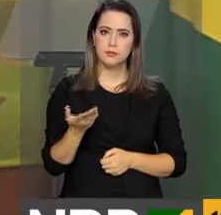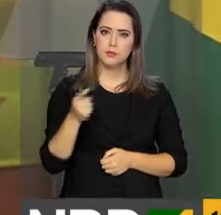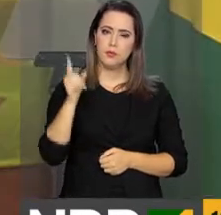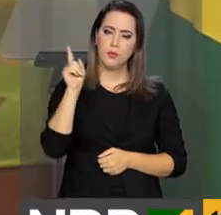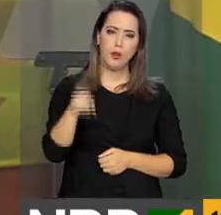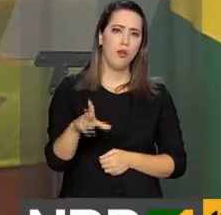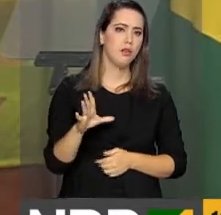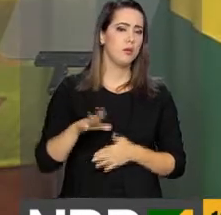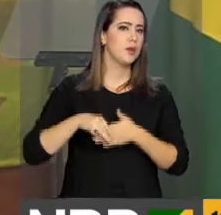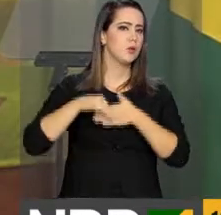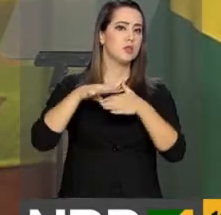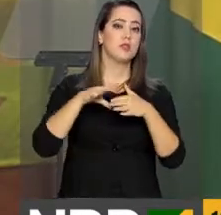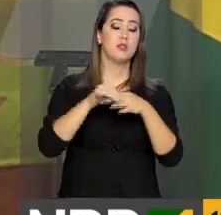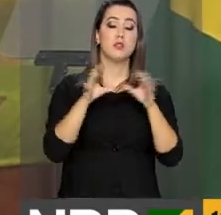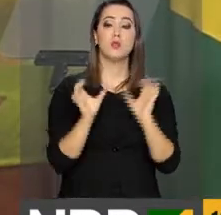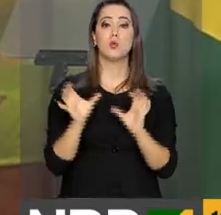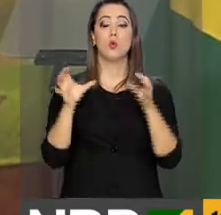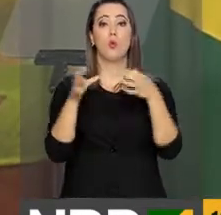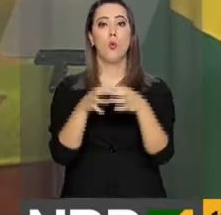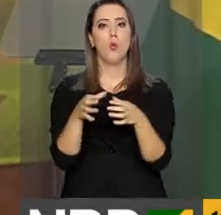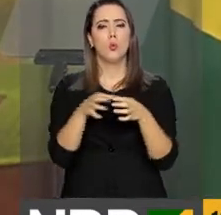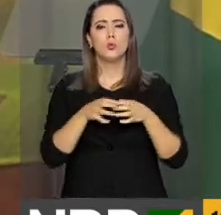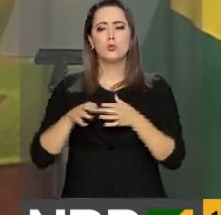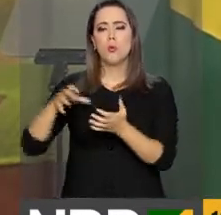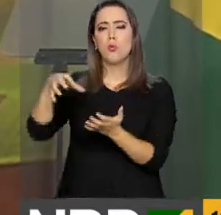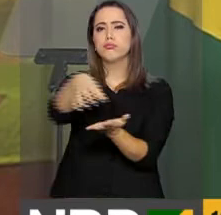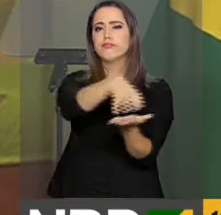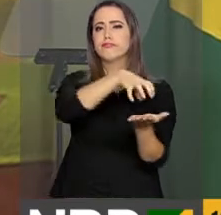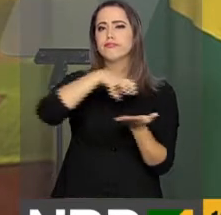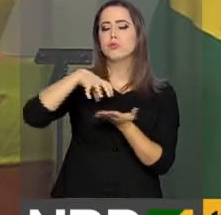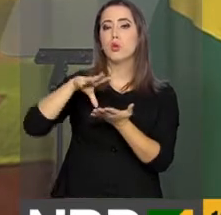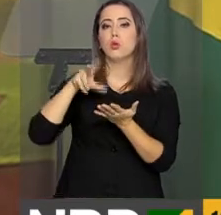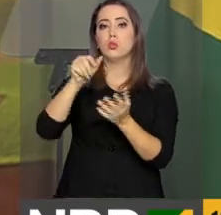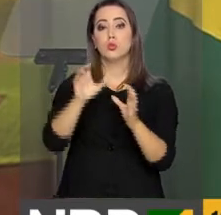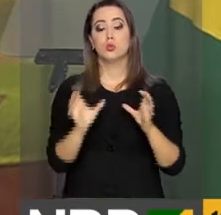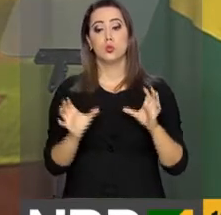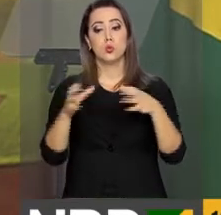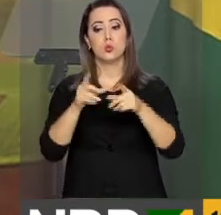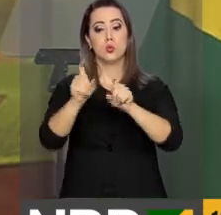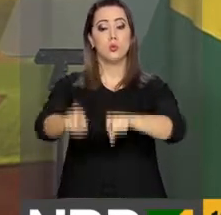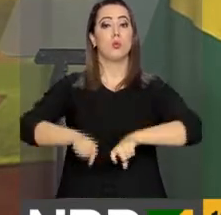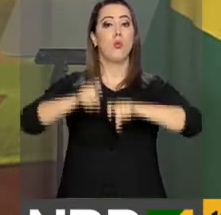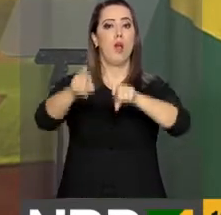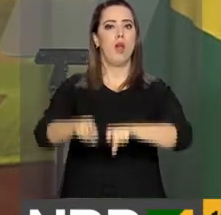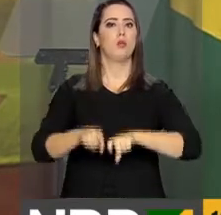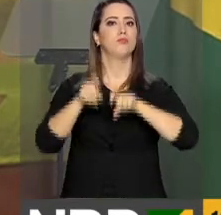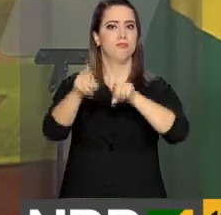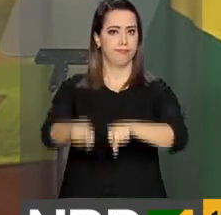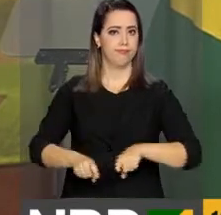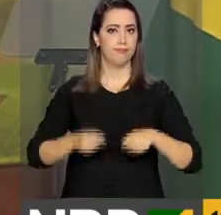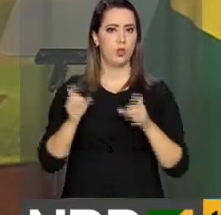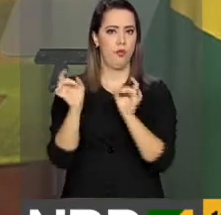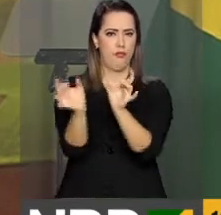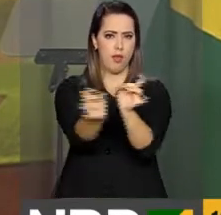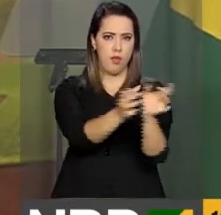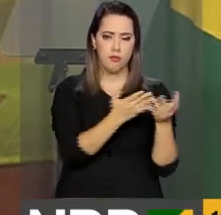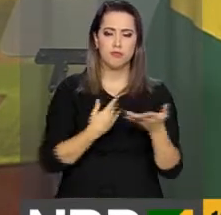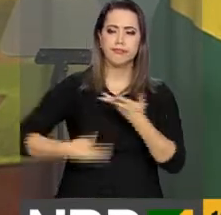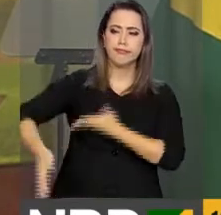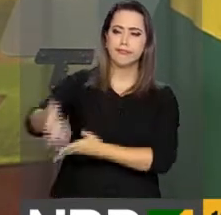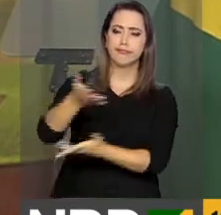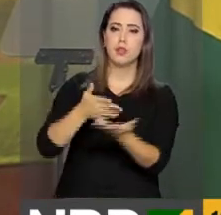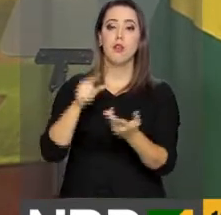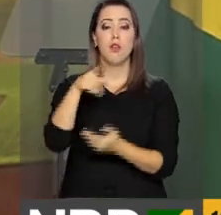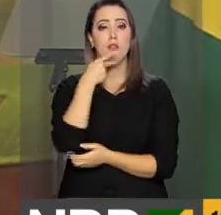os líderes das associações de todo o setor do agronegócio. E eu devo dizer, vou dizer o óbvio, que